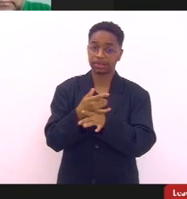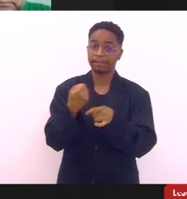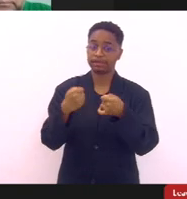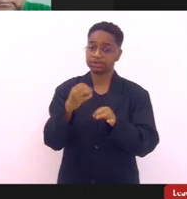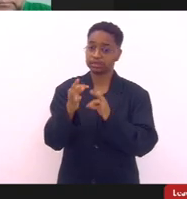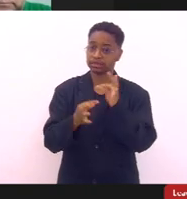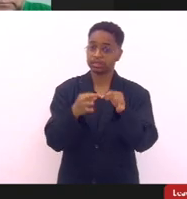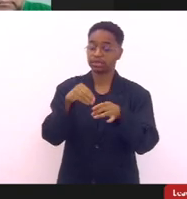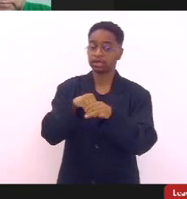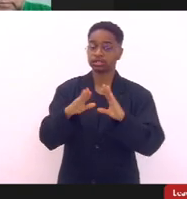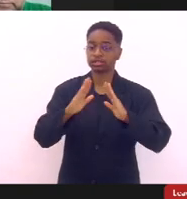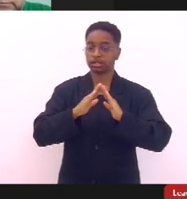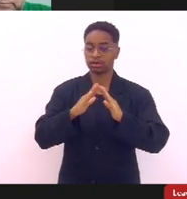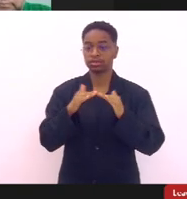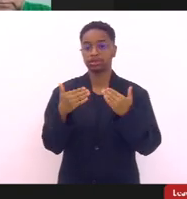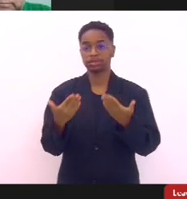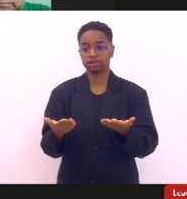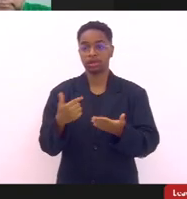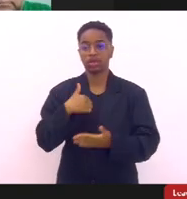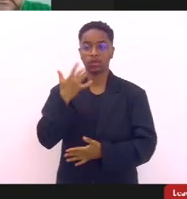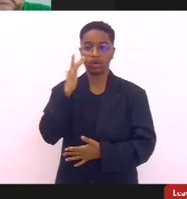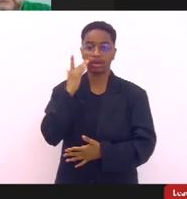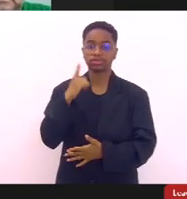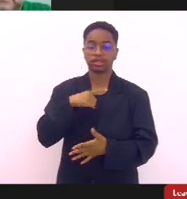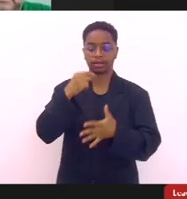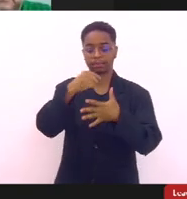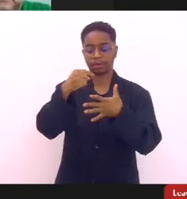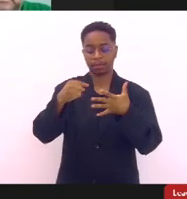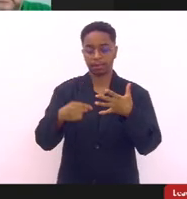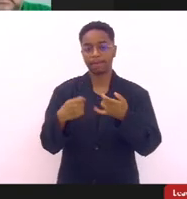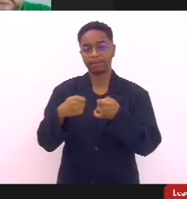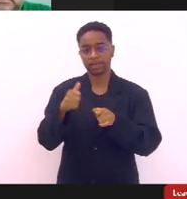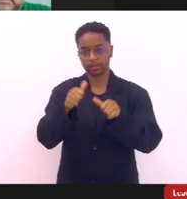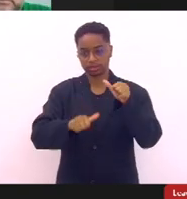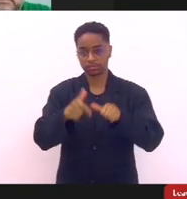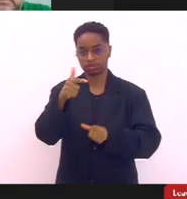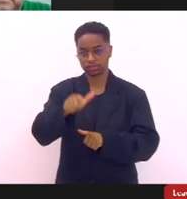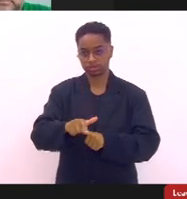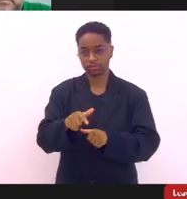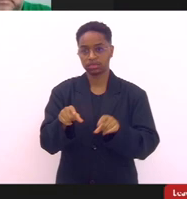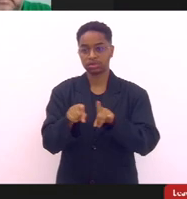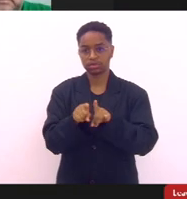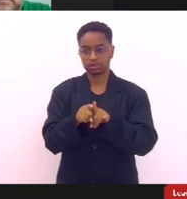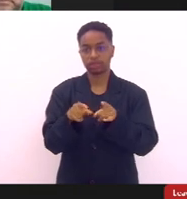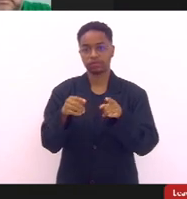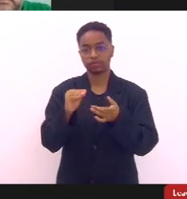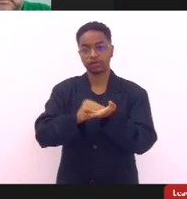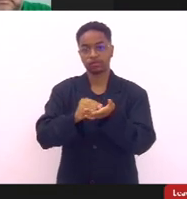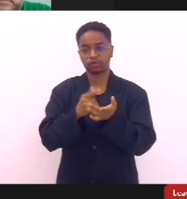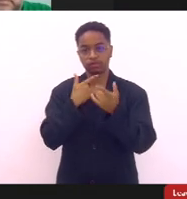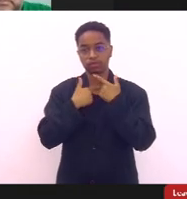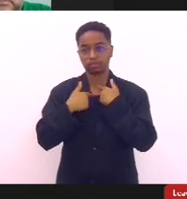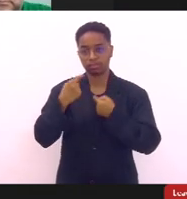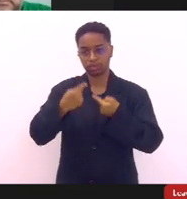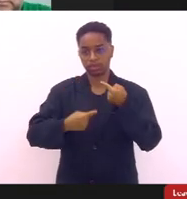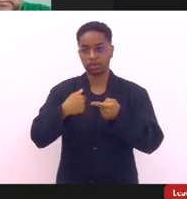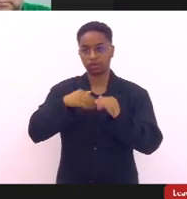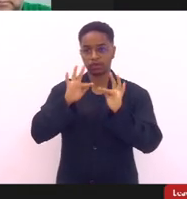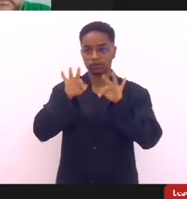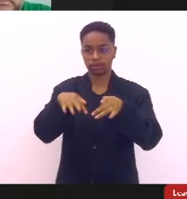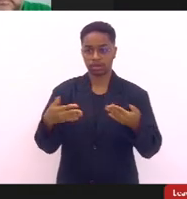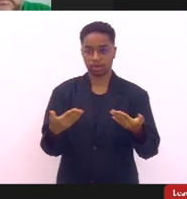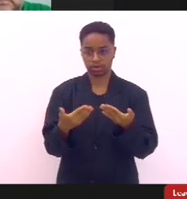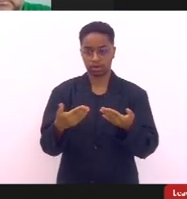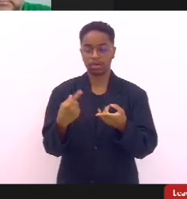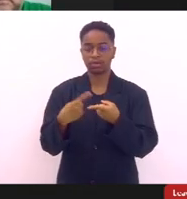tratar dele em casa. Então, eu acho que tem muita coisa para se rever aí e muita vontade política. Eu vou encerrar por